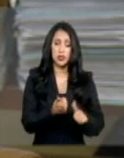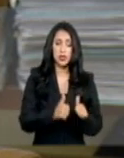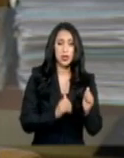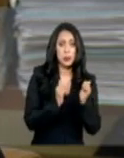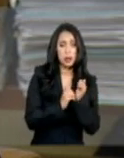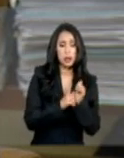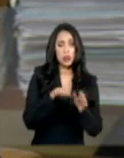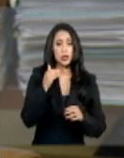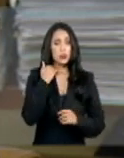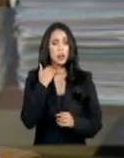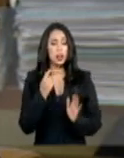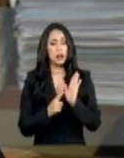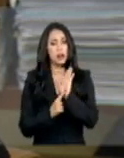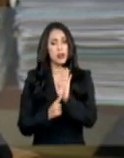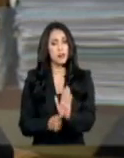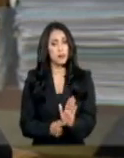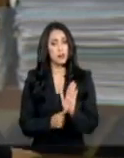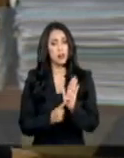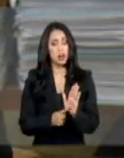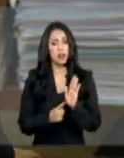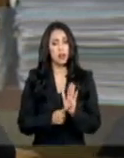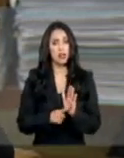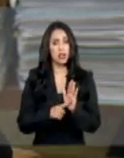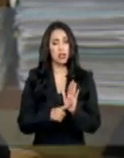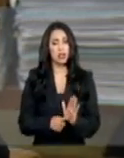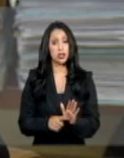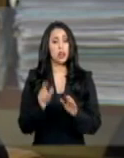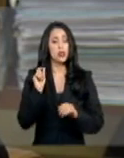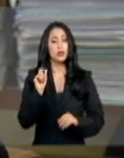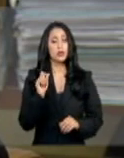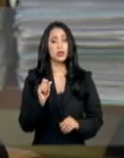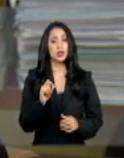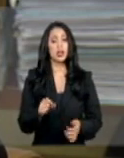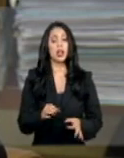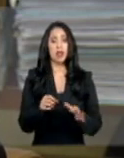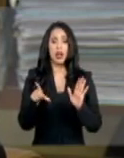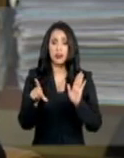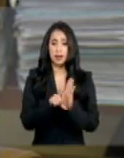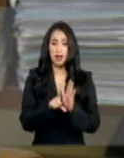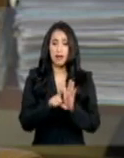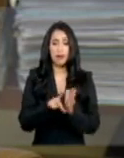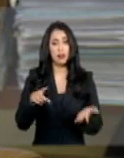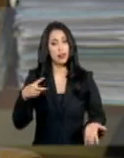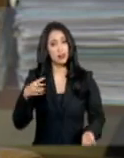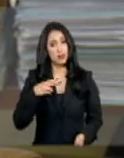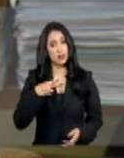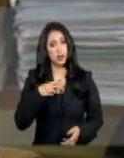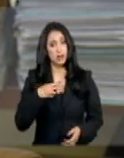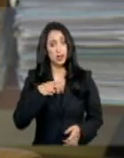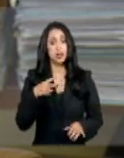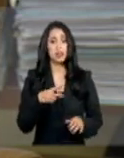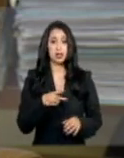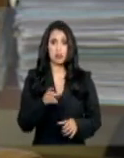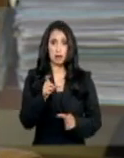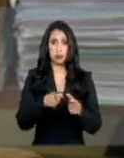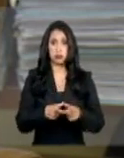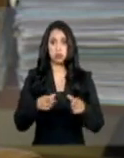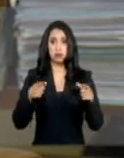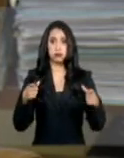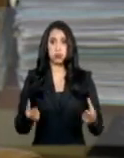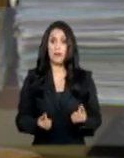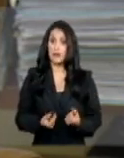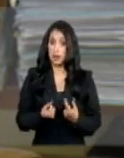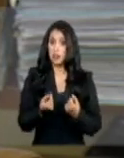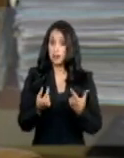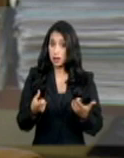refletem uma expressiva projeção da garantia fundamental da privacidade e da privacidade em sua dimensão financeira